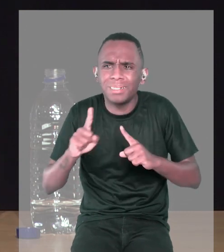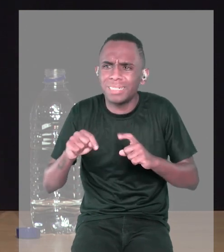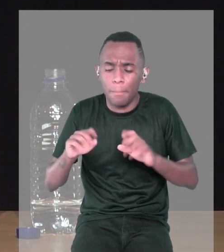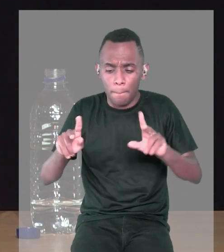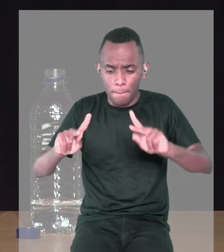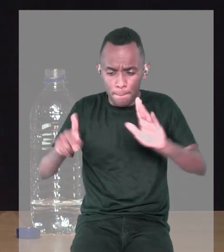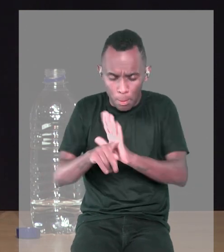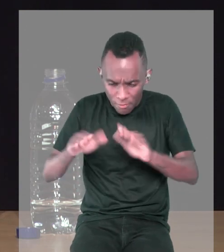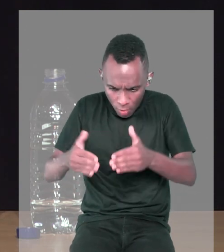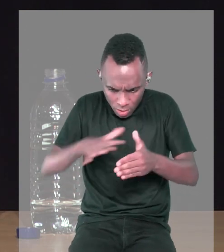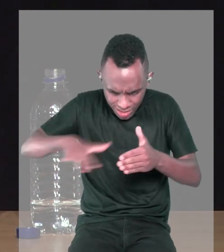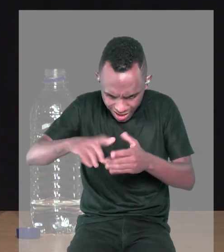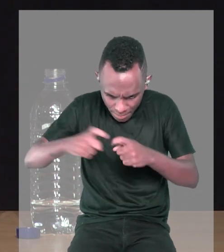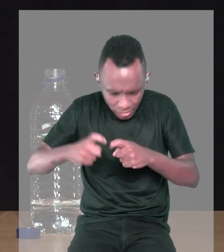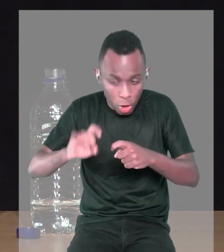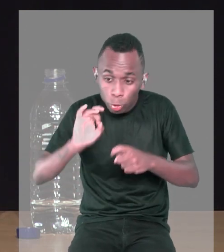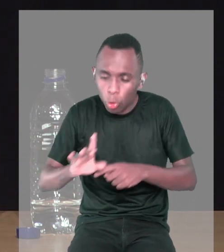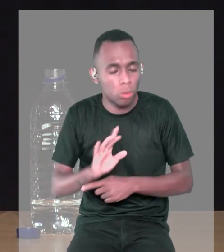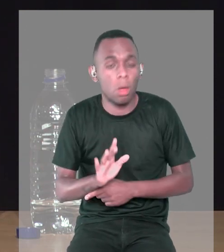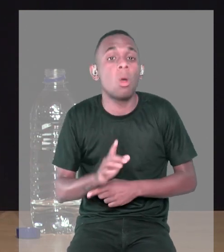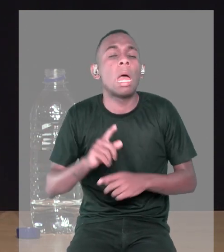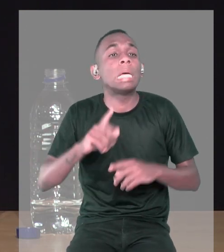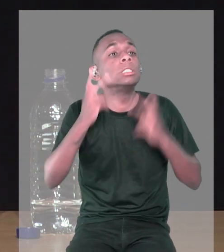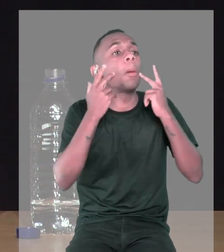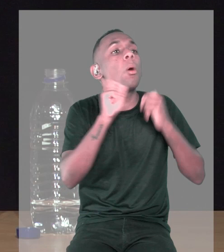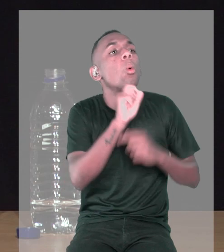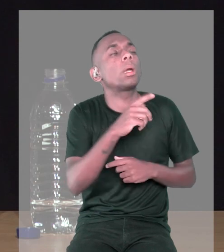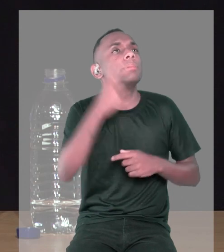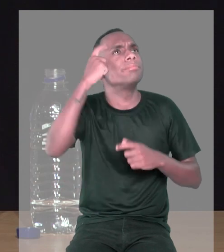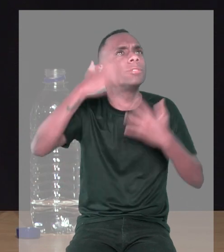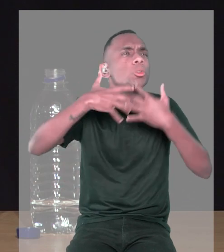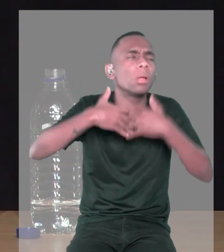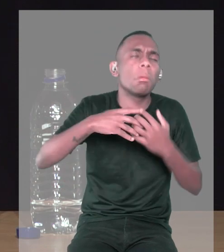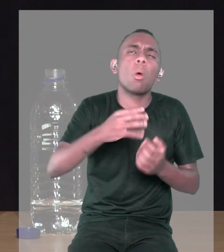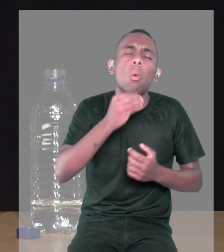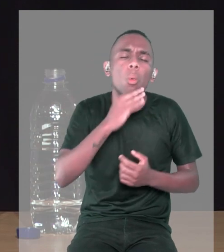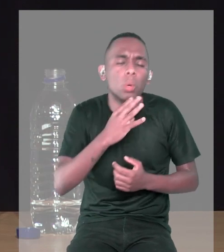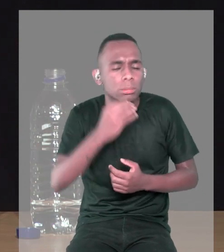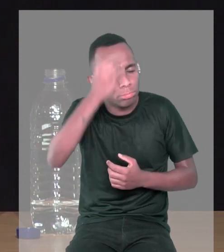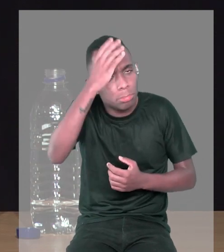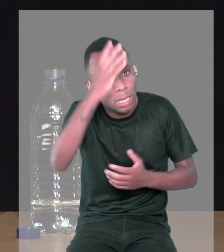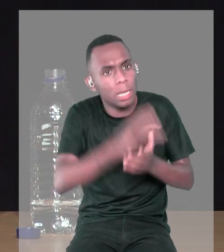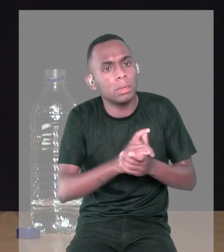pensamento, o conhecimento é avaliado, é concebido, tem o mesmo problema.